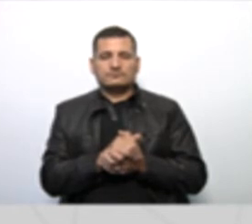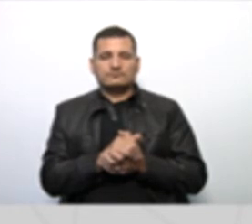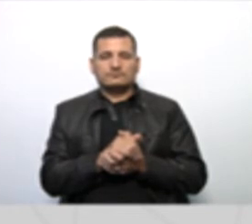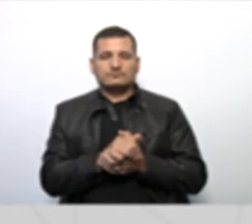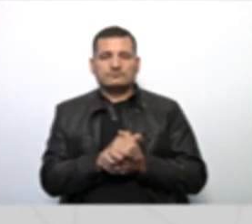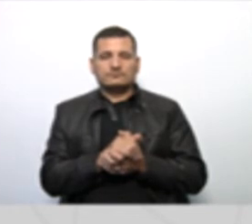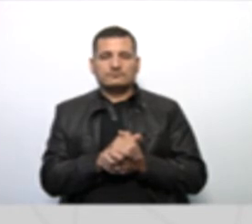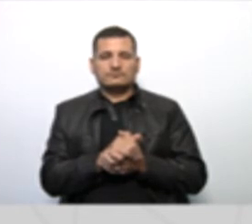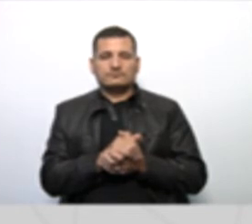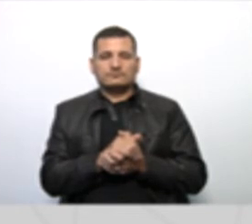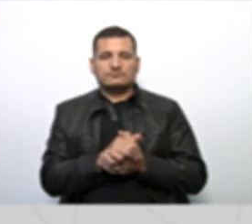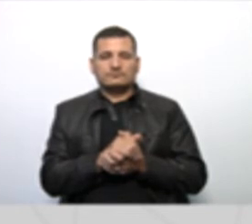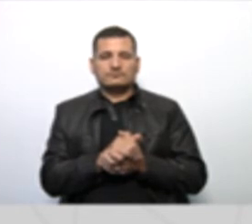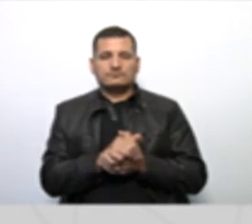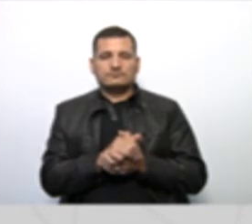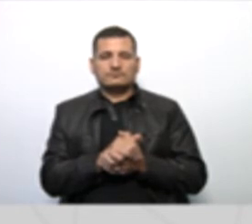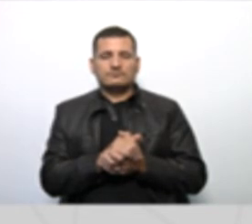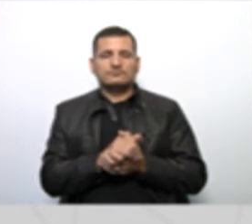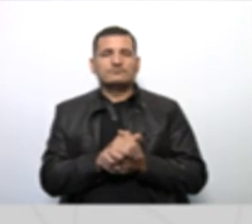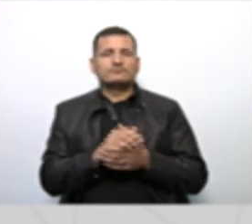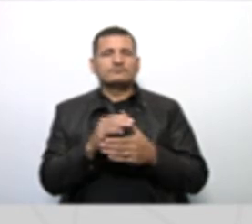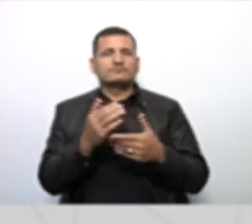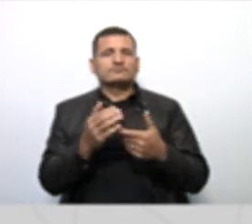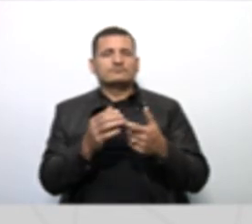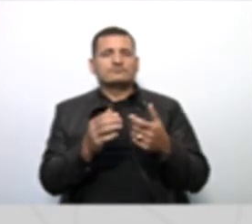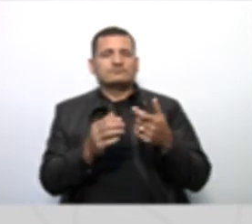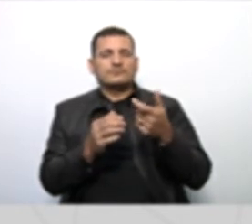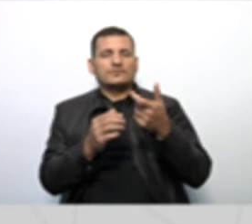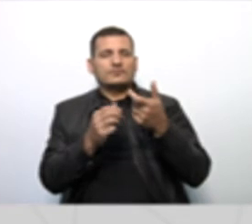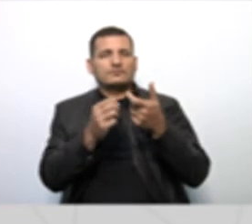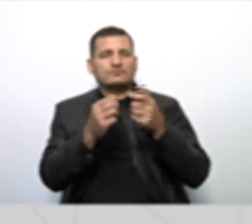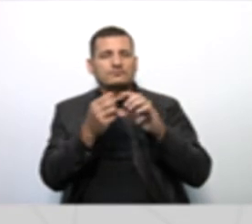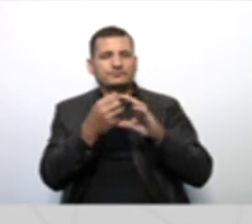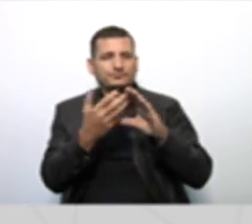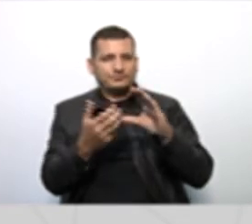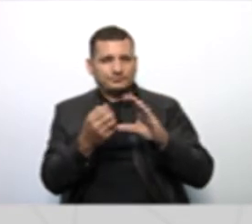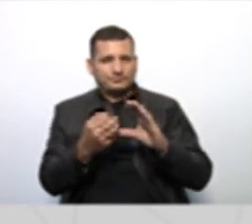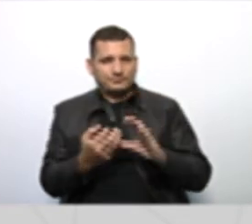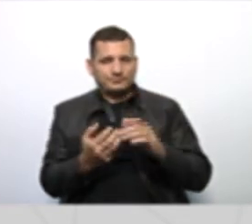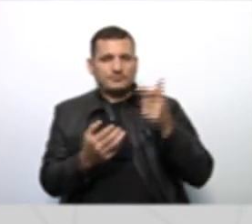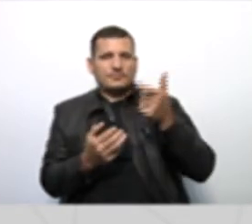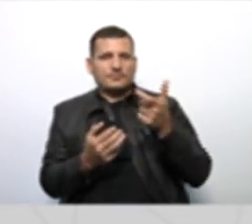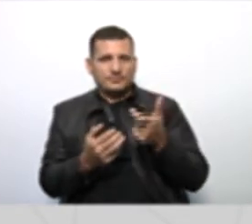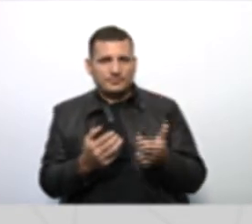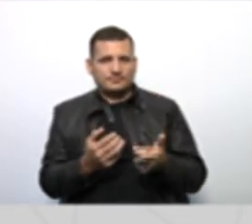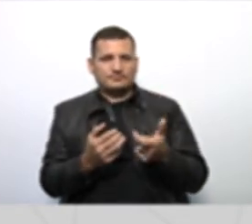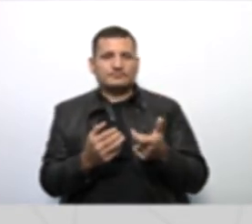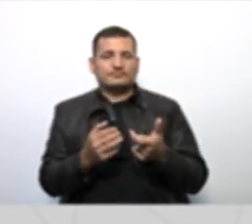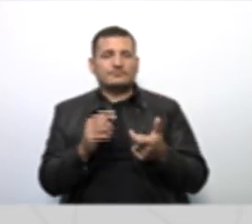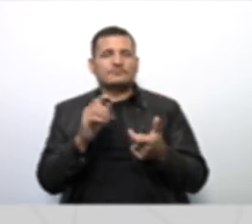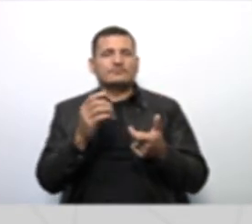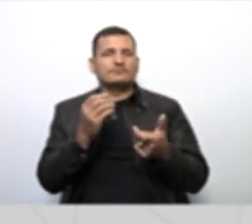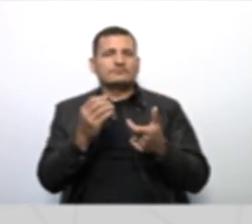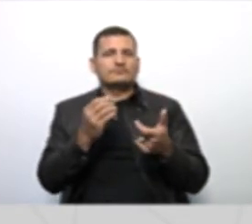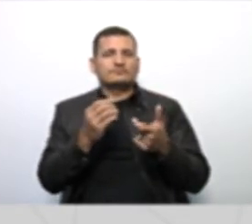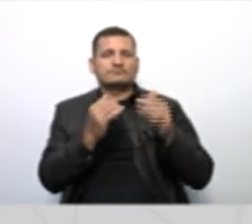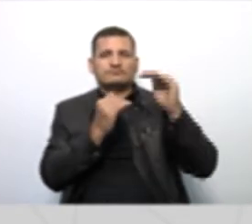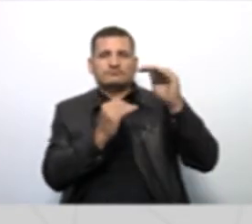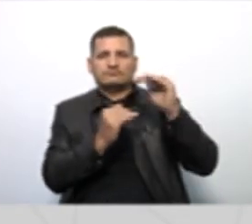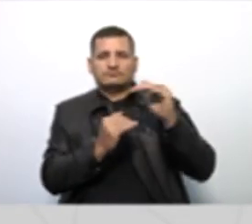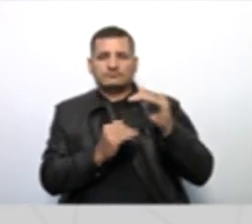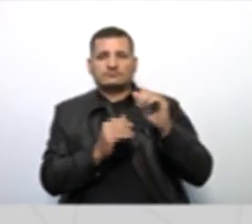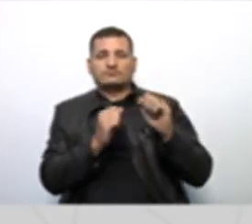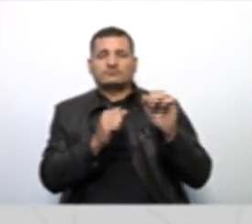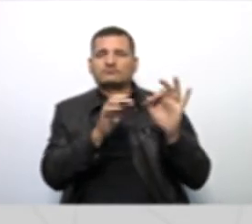Ok. Então, essas propriedades que ele se refere aqui, nós vemos aqui, ó, a árvore de reads pode ser manipuladas com